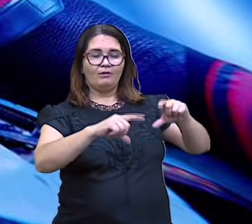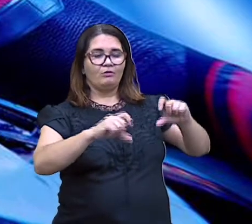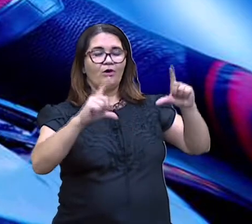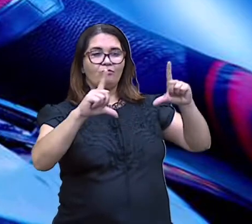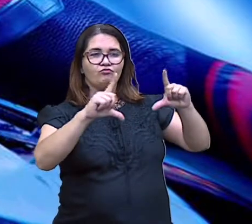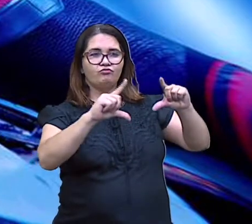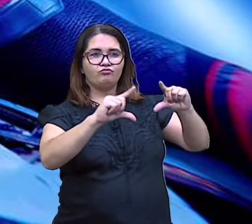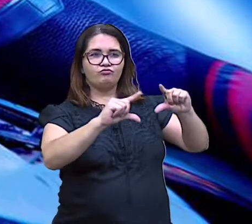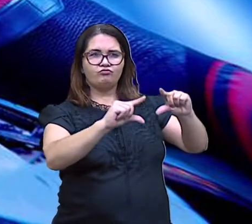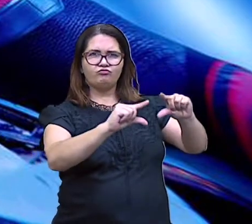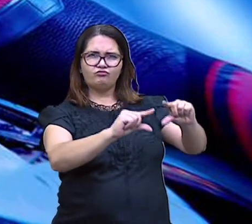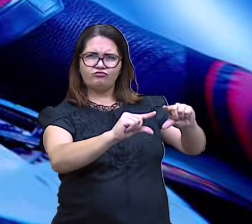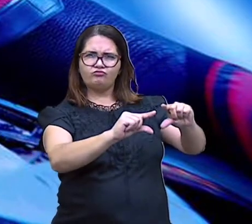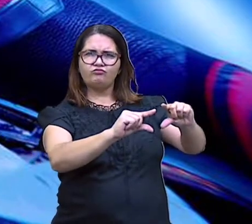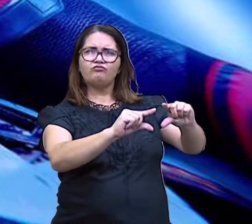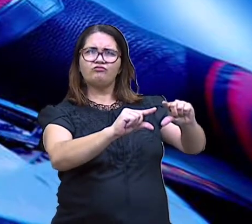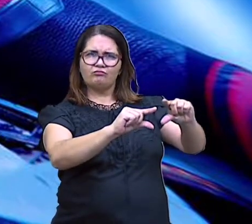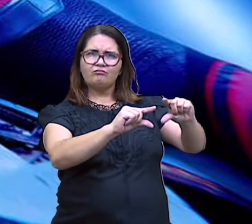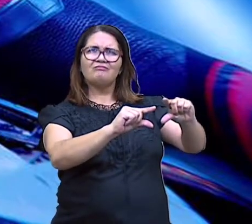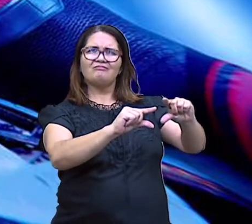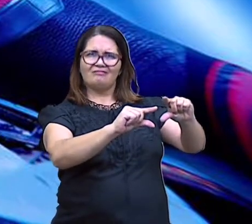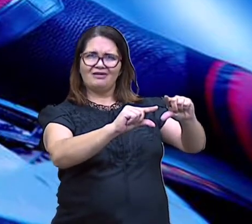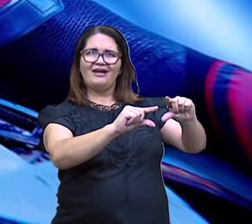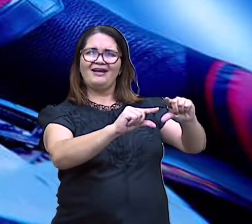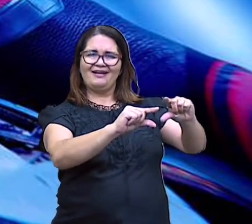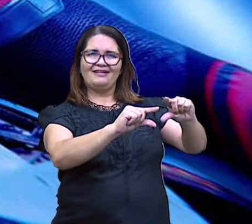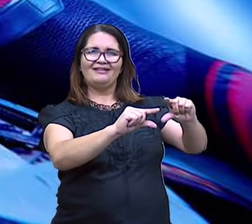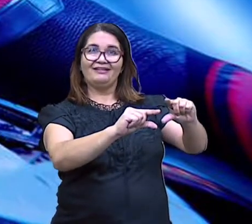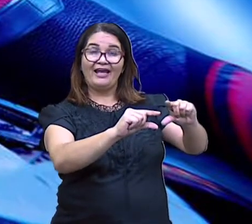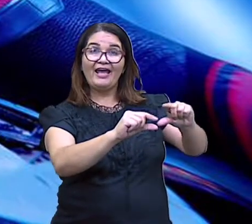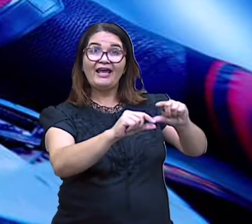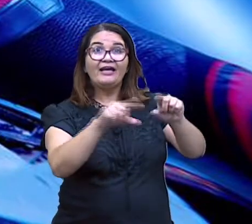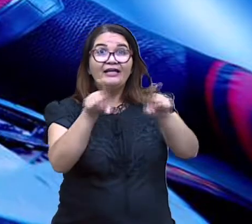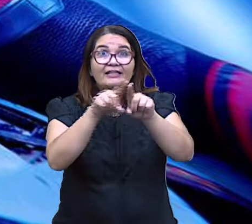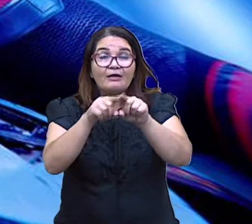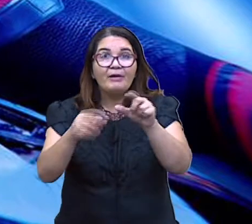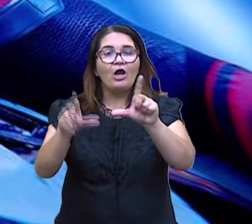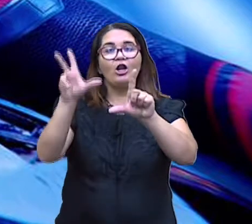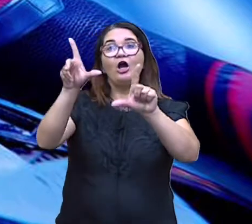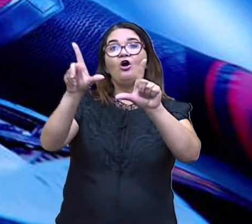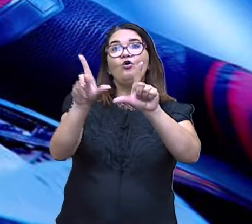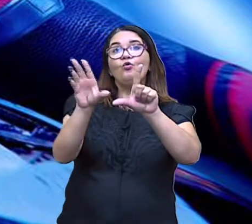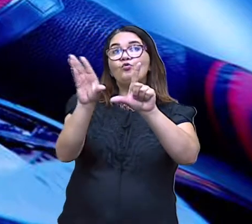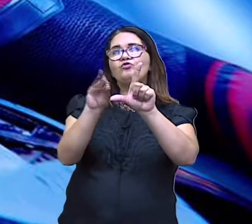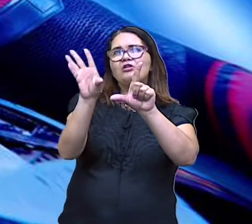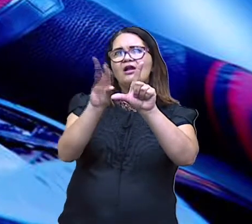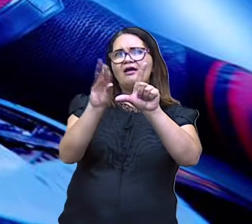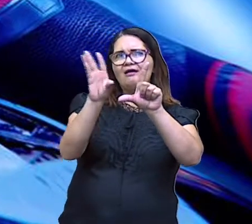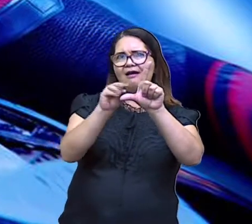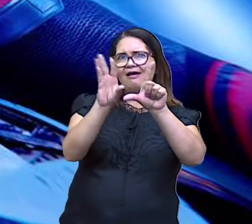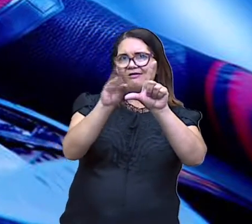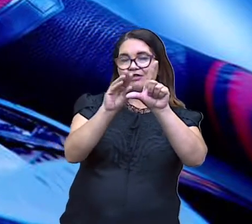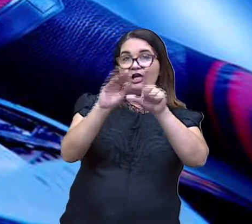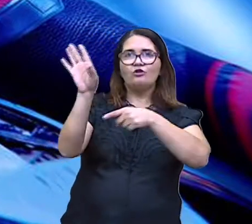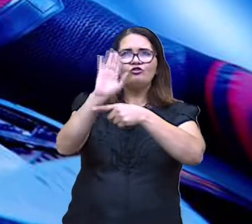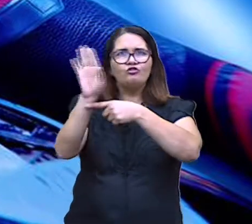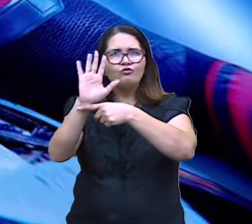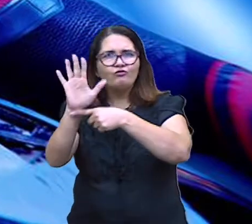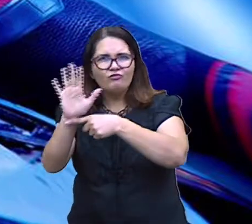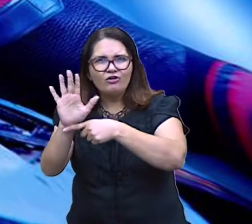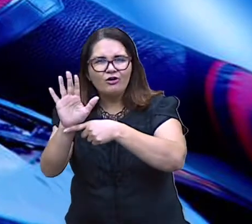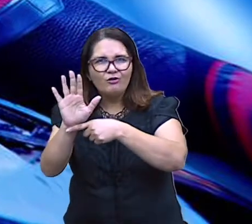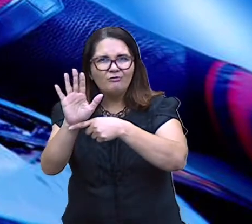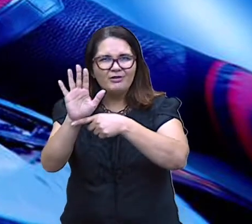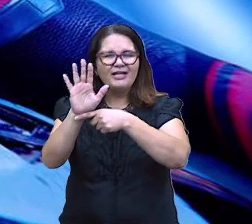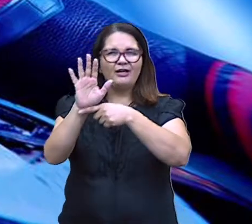teve a curiosidade de assistir o trailer do próximo Homem-Aranha, pessoal, eu não aguentei. Quando a câmera,